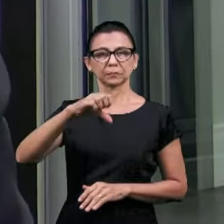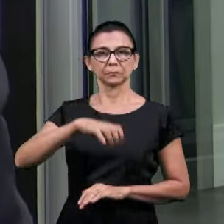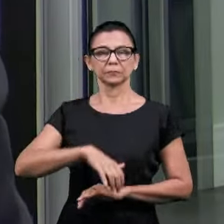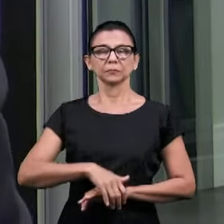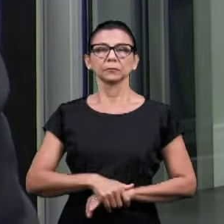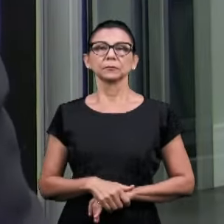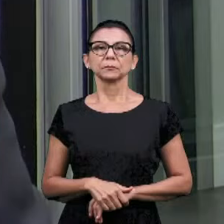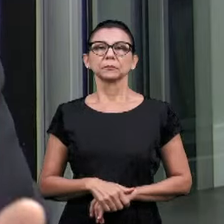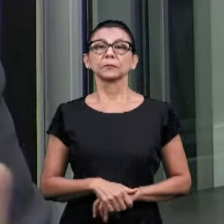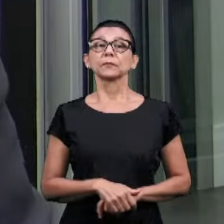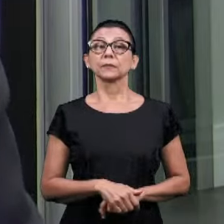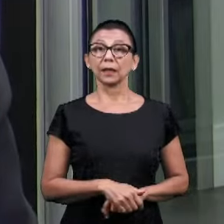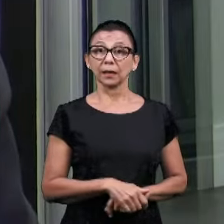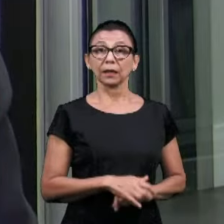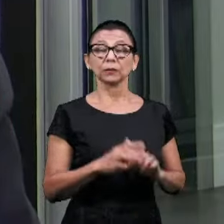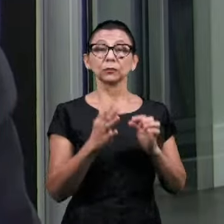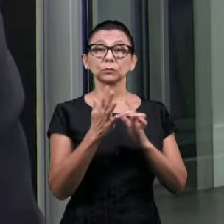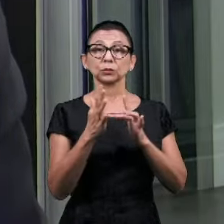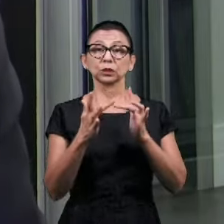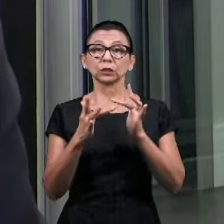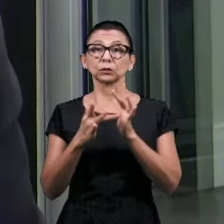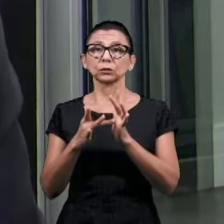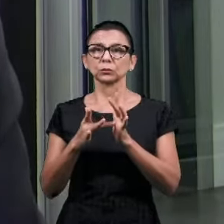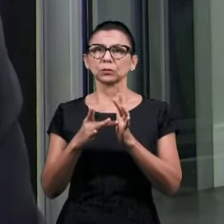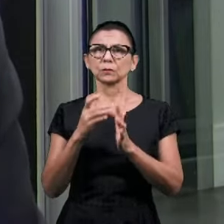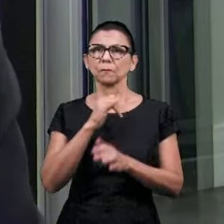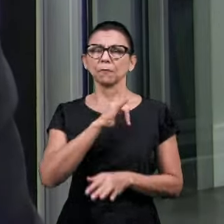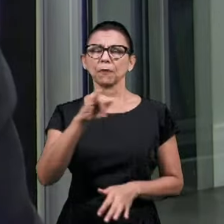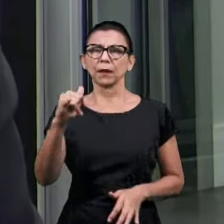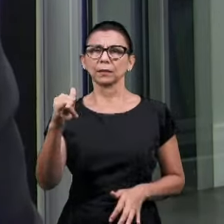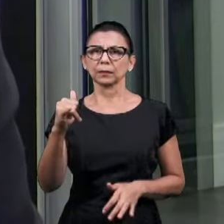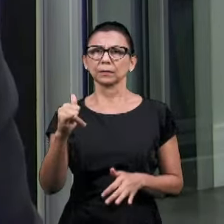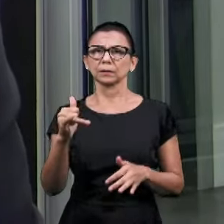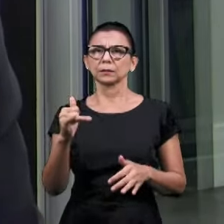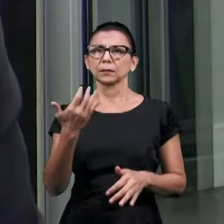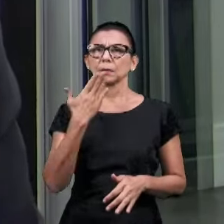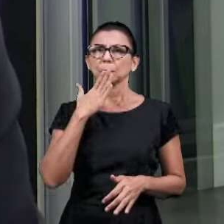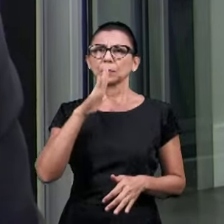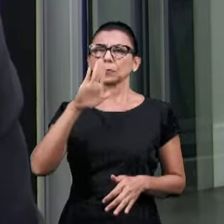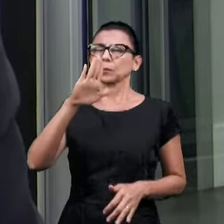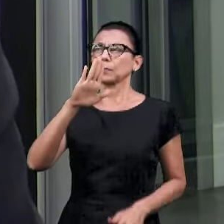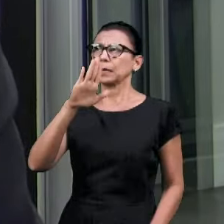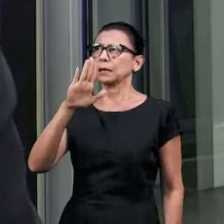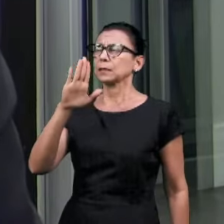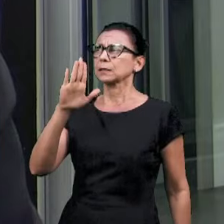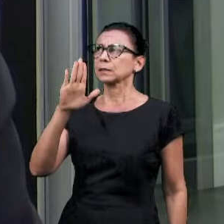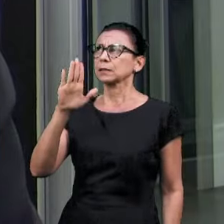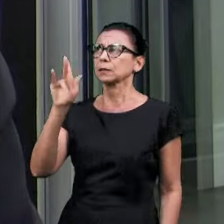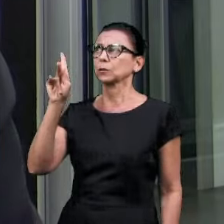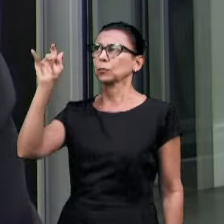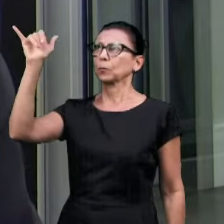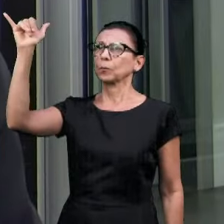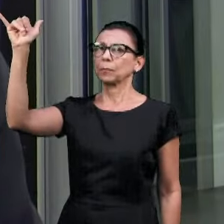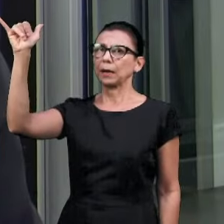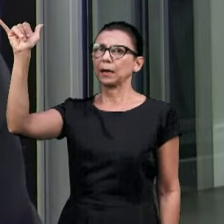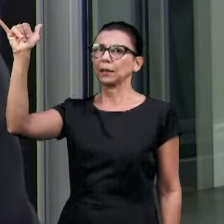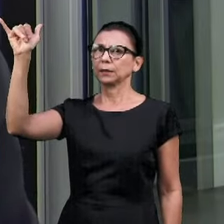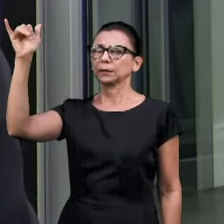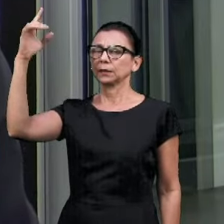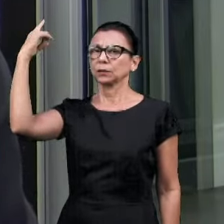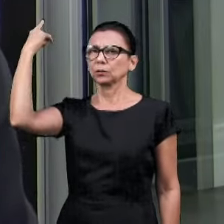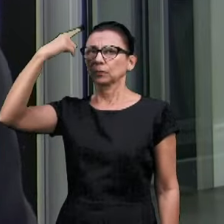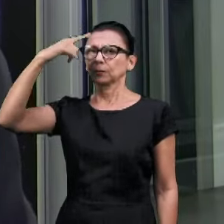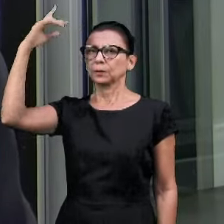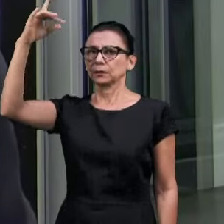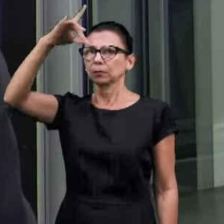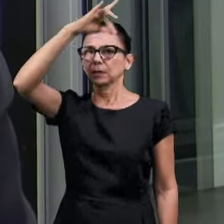Jesus falando da promessa do Pai, da vinda do Espírito Santo.